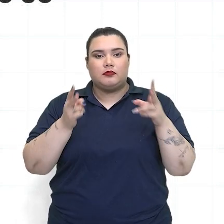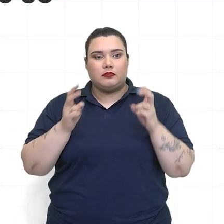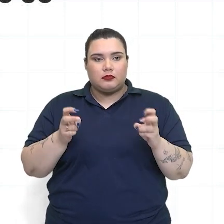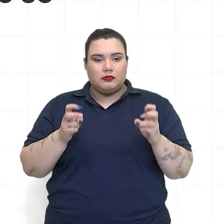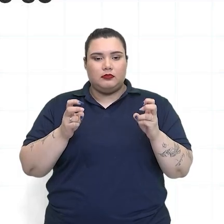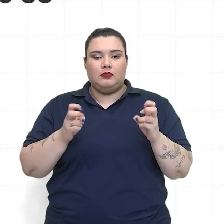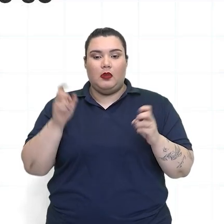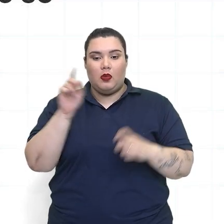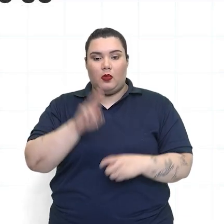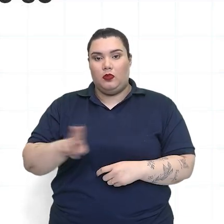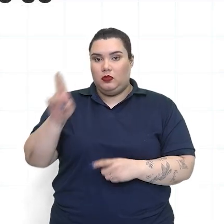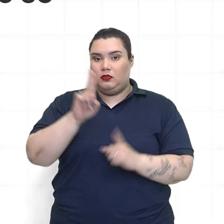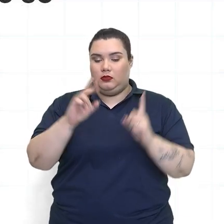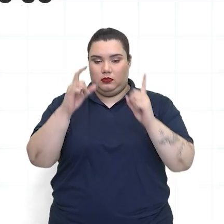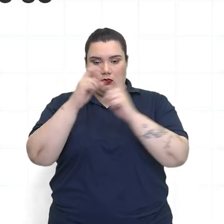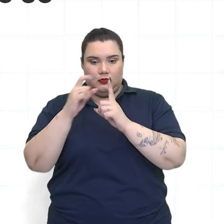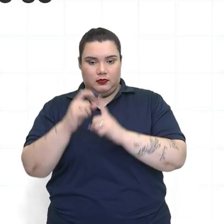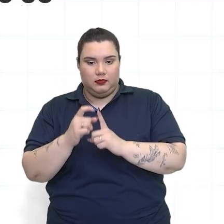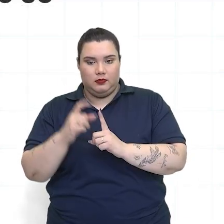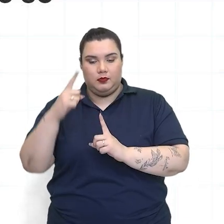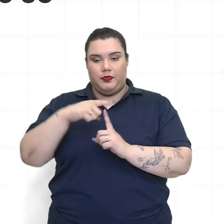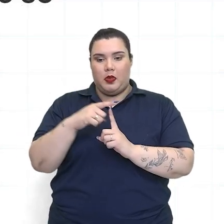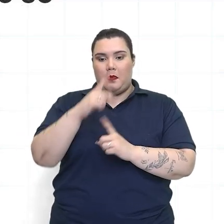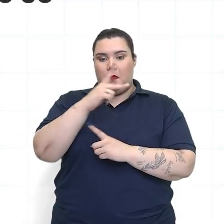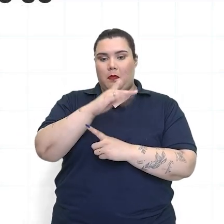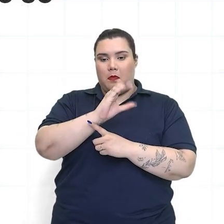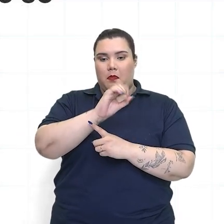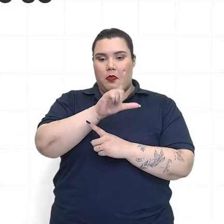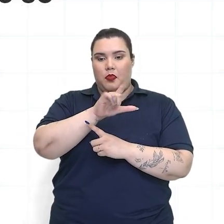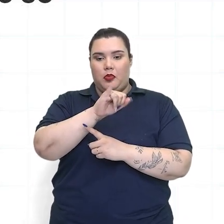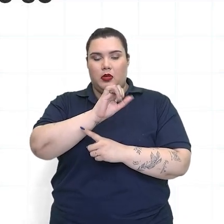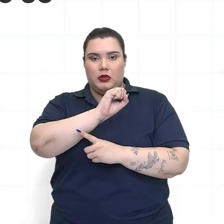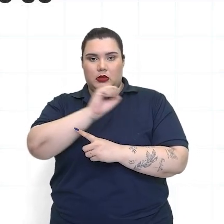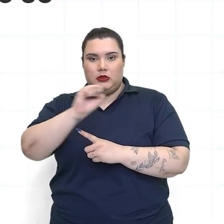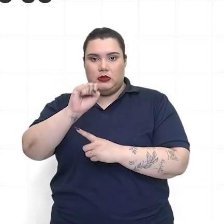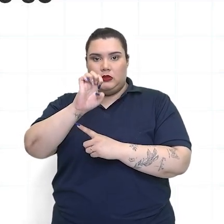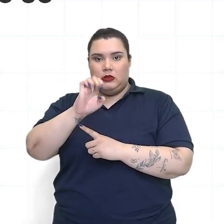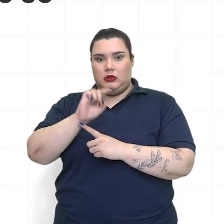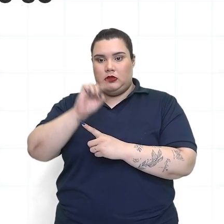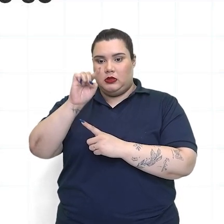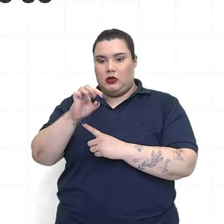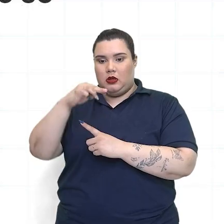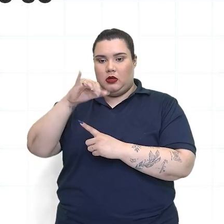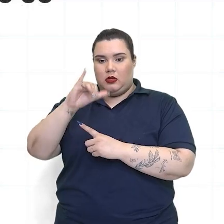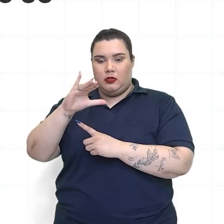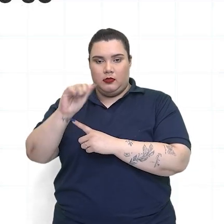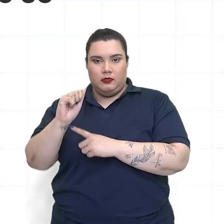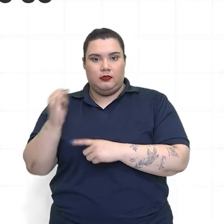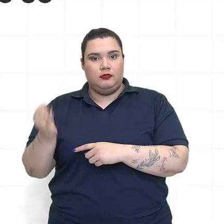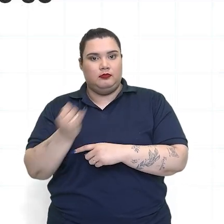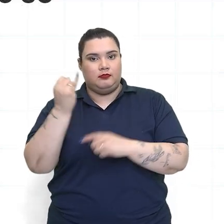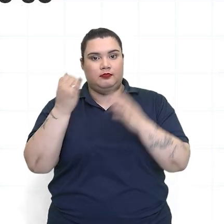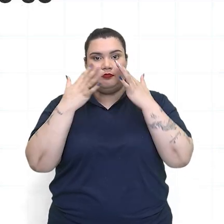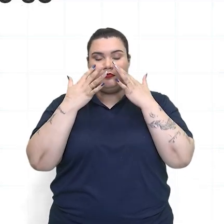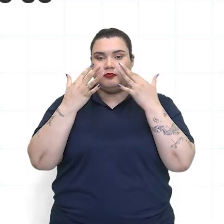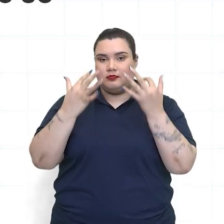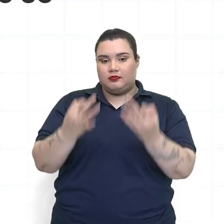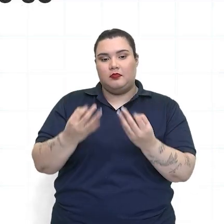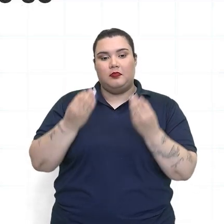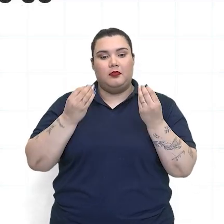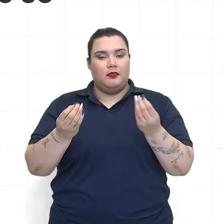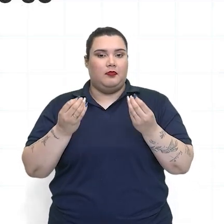uso das palavras polissêmicas é importante a gente prestar atenção para justamente